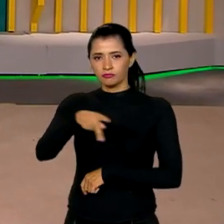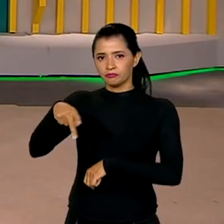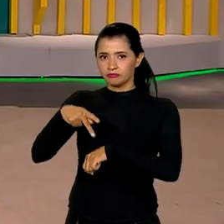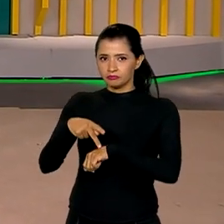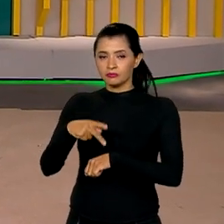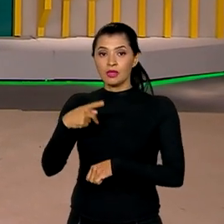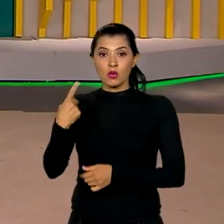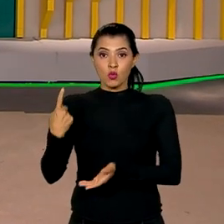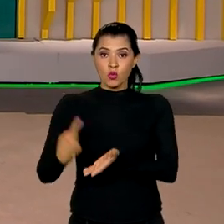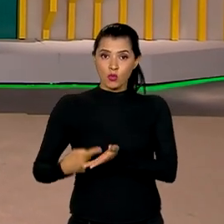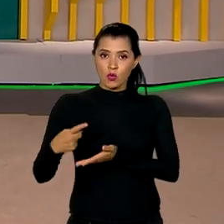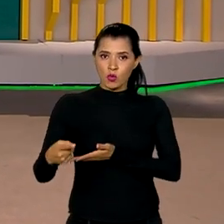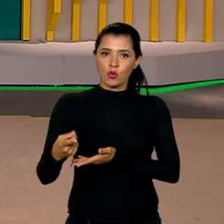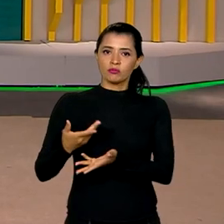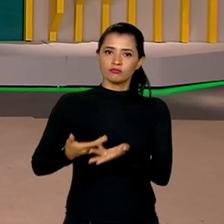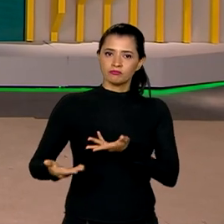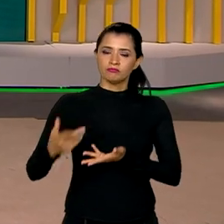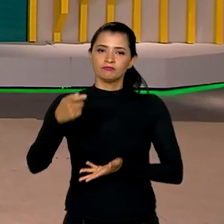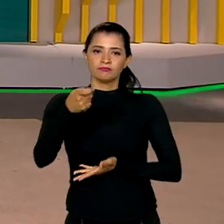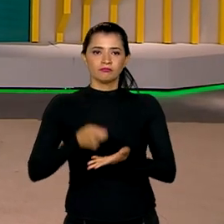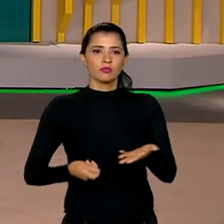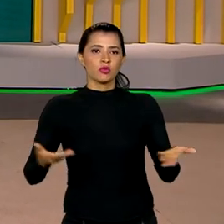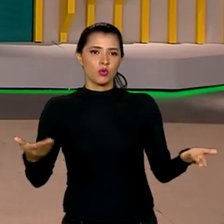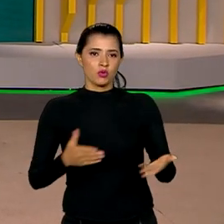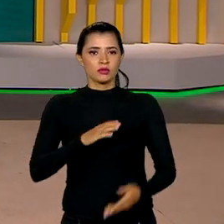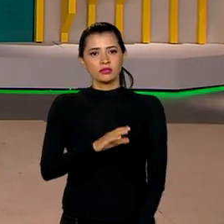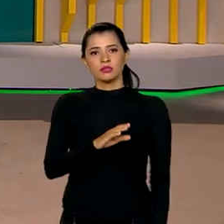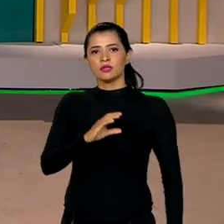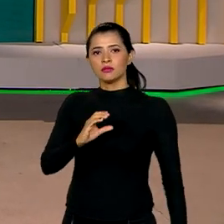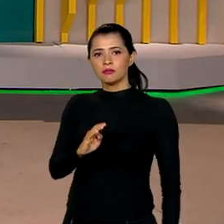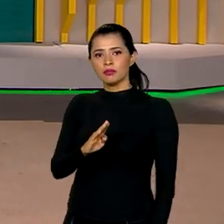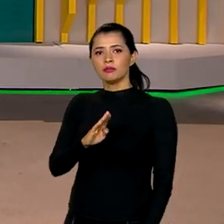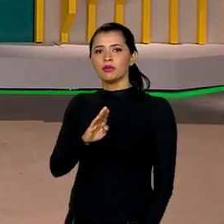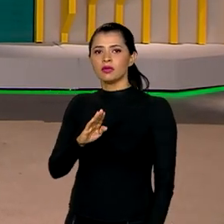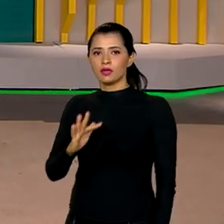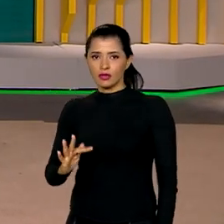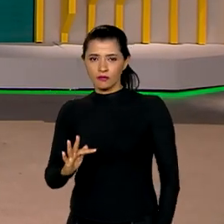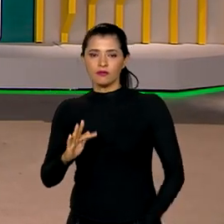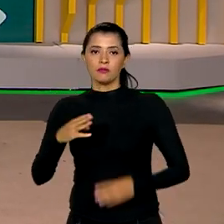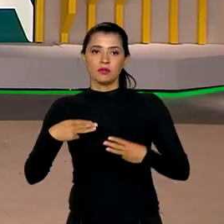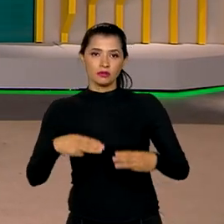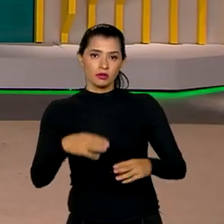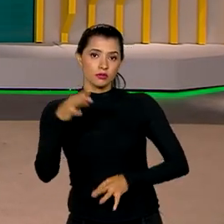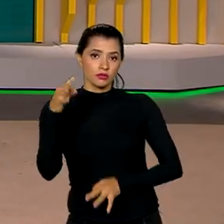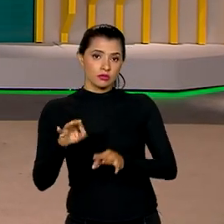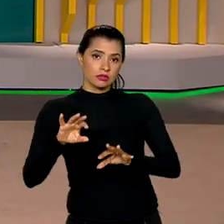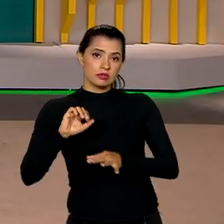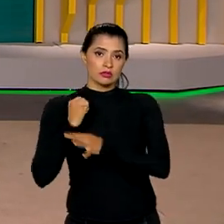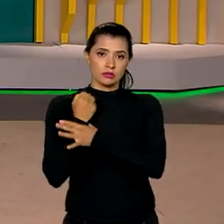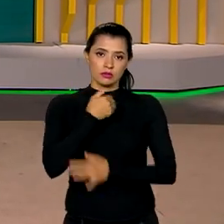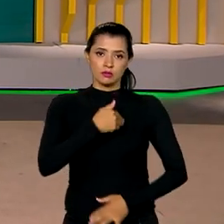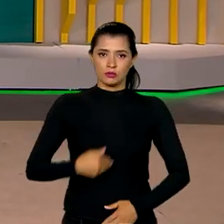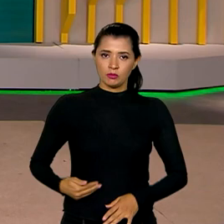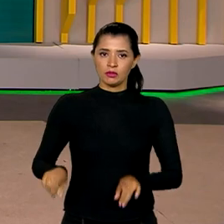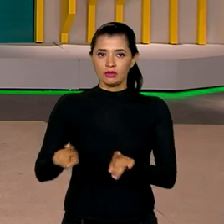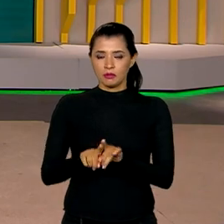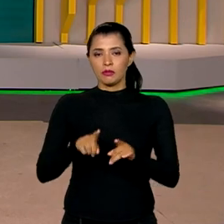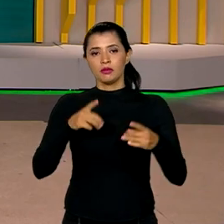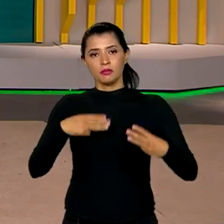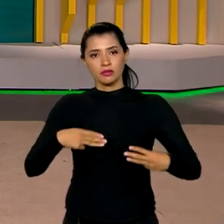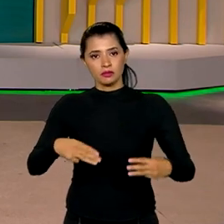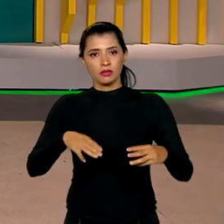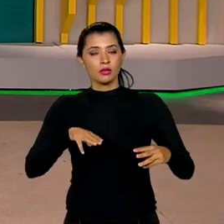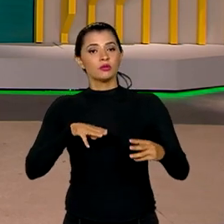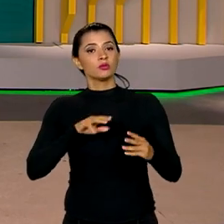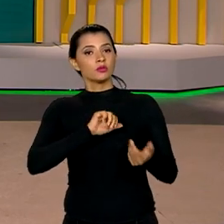de um acordo de cooperação assinado hoje entre CBF, Ministério da Justiça e Segurança Pública e Ministério do Esporte,